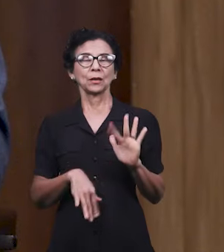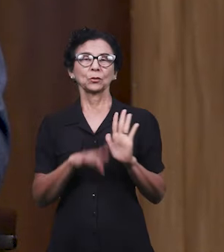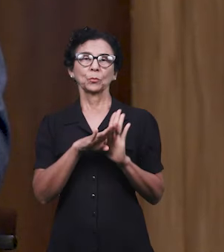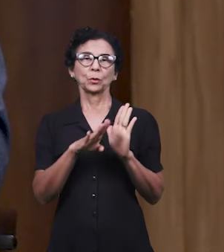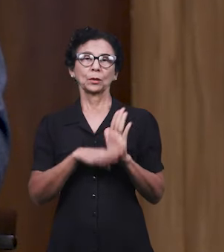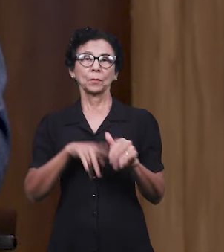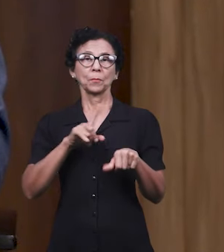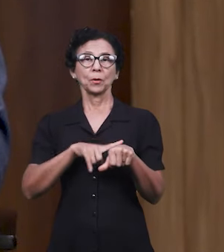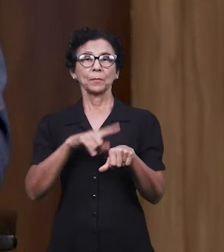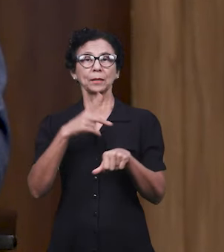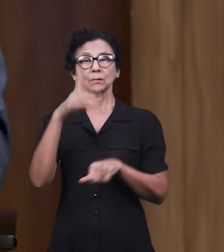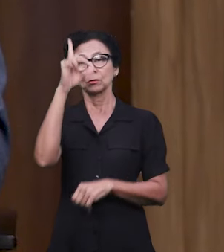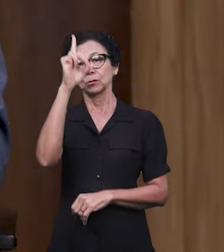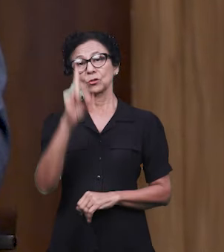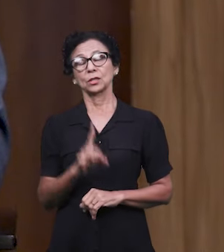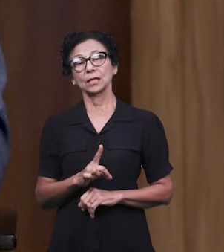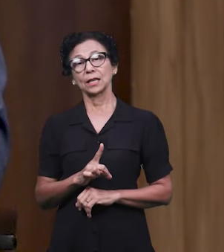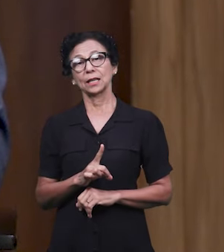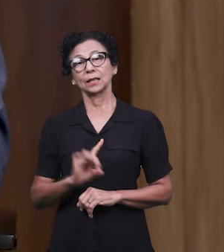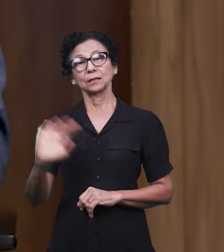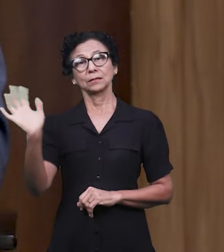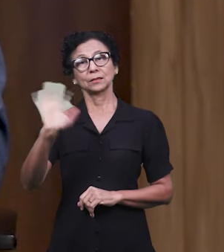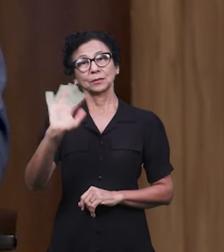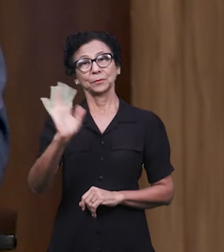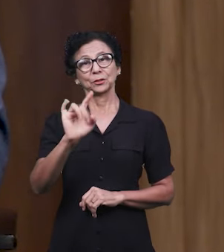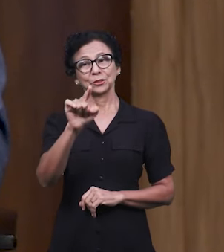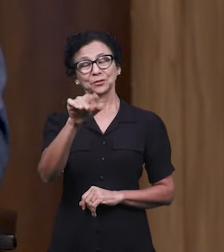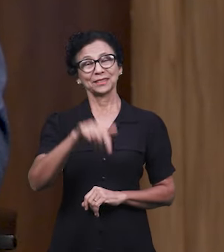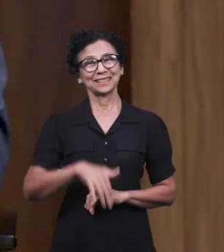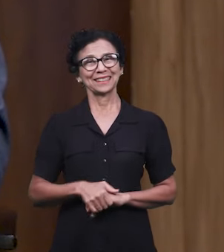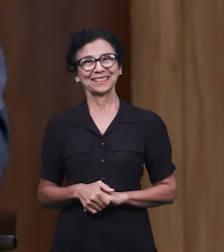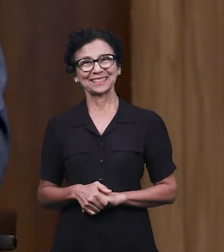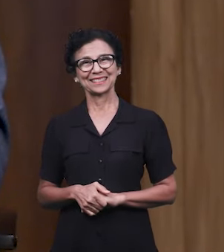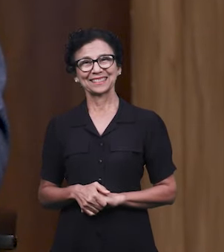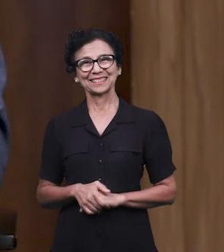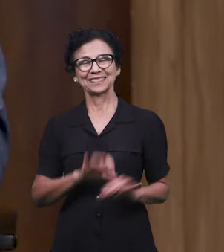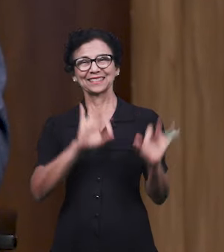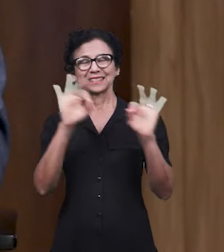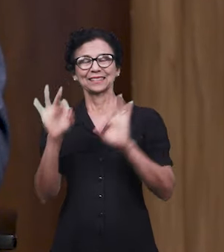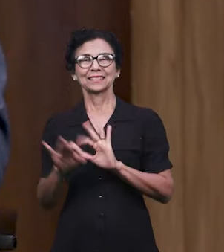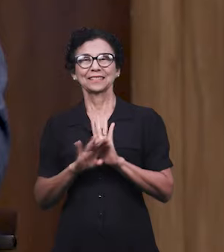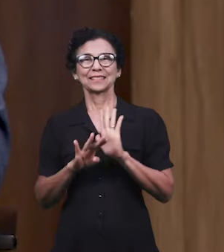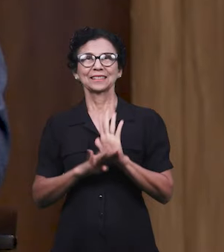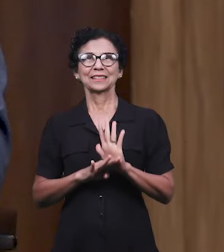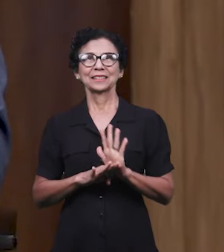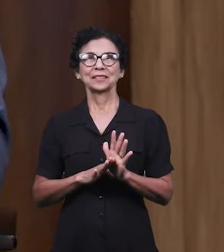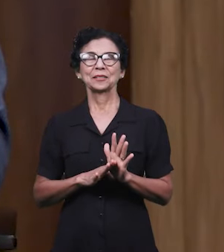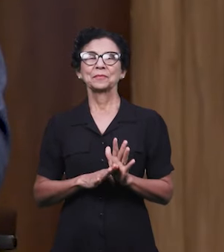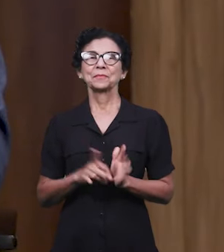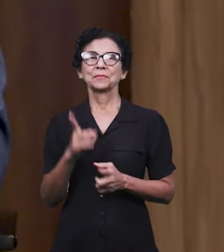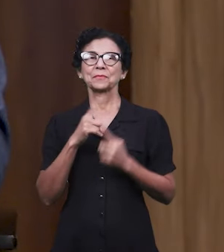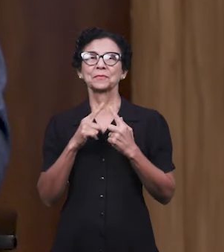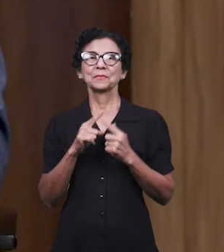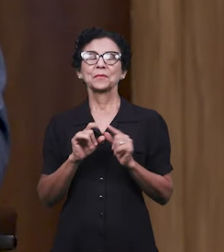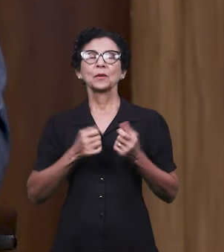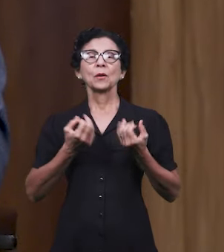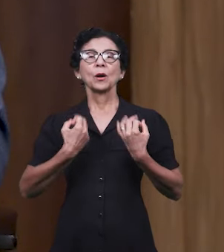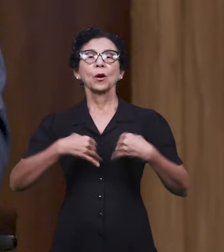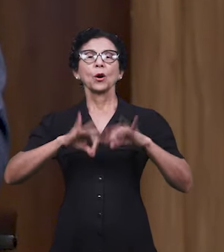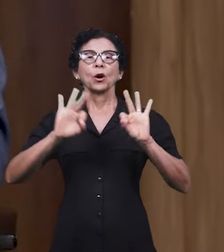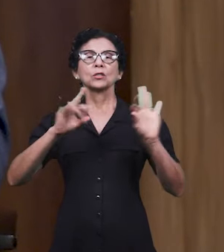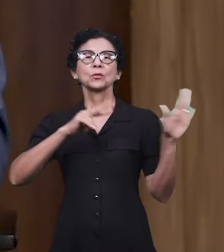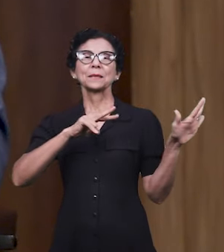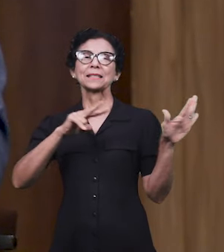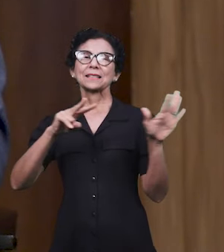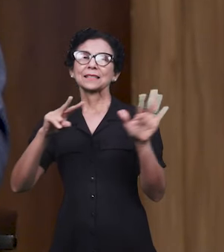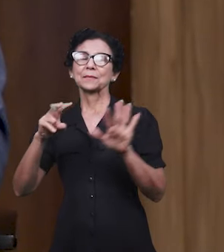Momento Direito e gostaríamos de nos despedir de você que esteve conosco assistindo ao nosso programa. Desejar a todos uma ótima semana